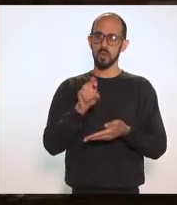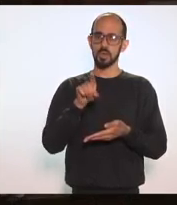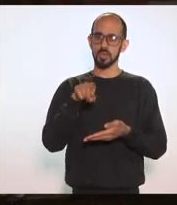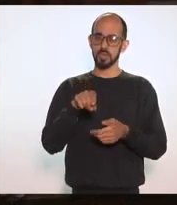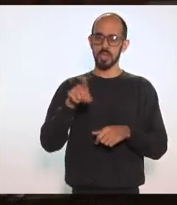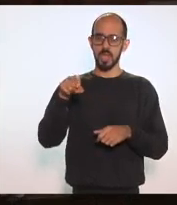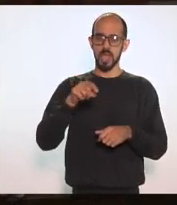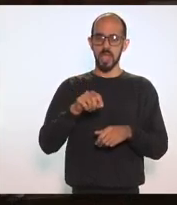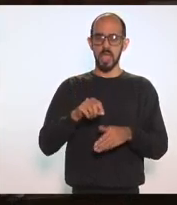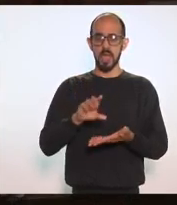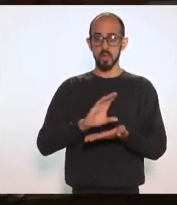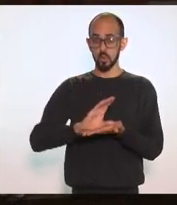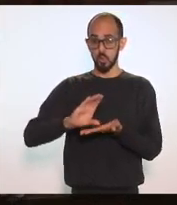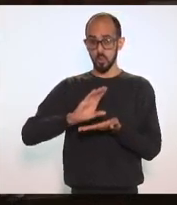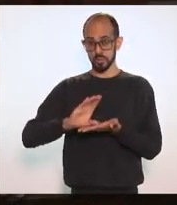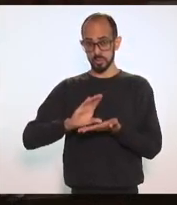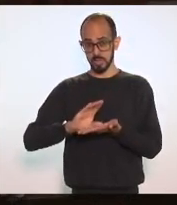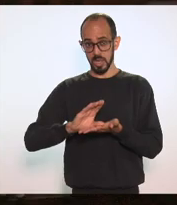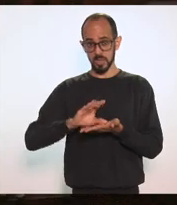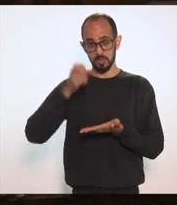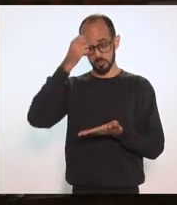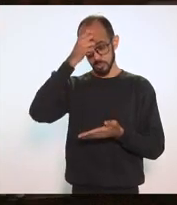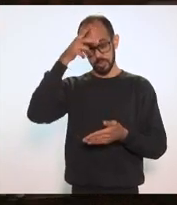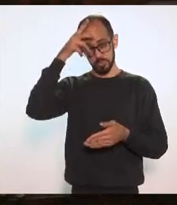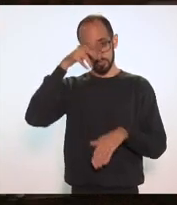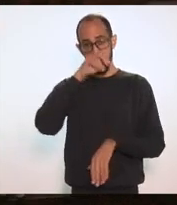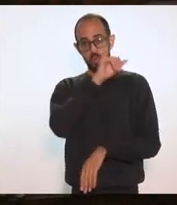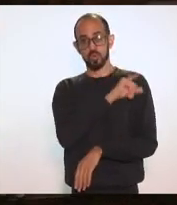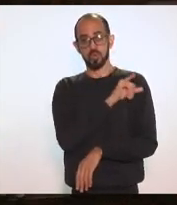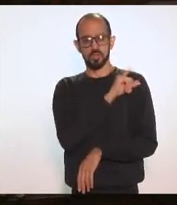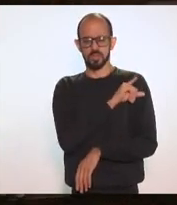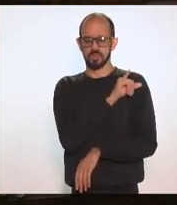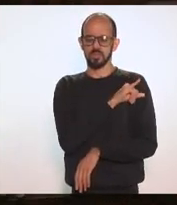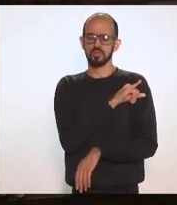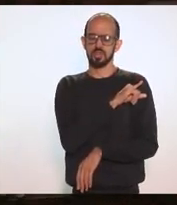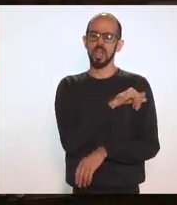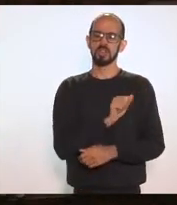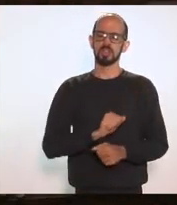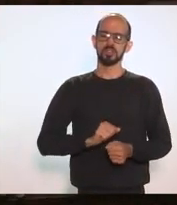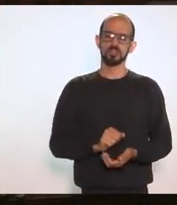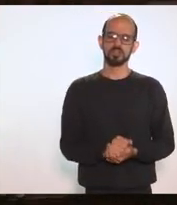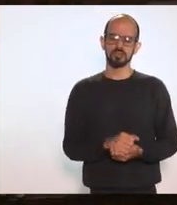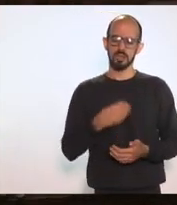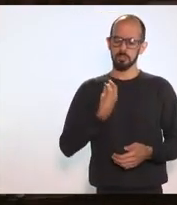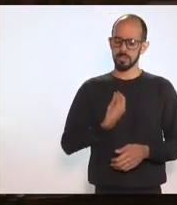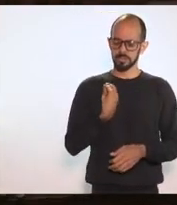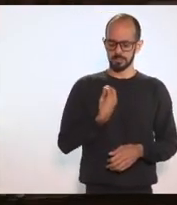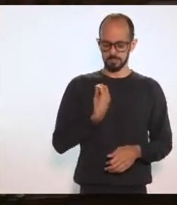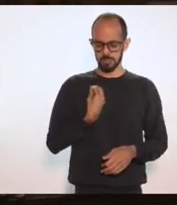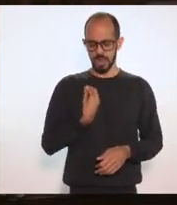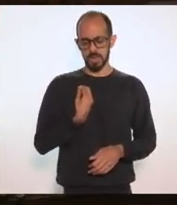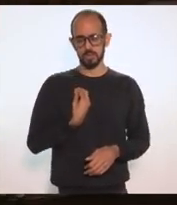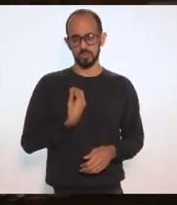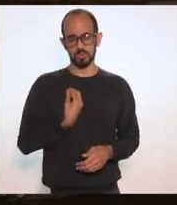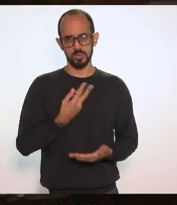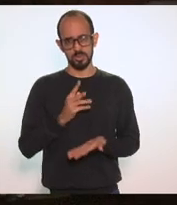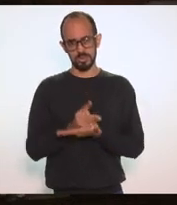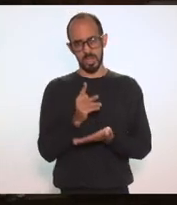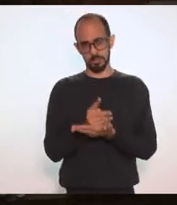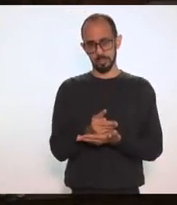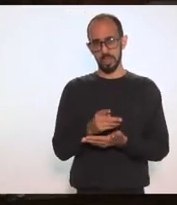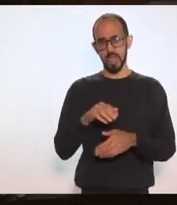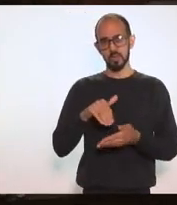Secretários Municipais de Saúde do Rio de Janeiro, que tem participado ativamente desse debate.